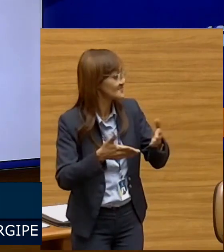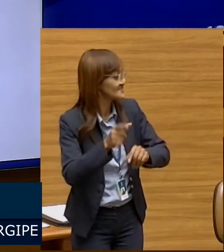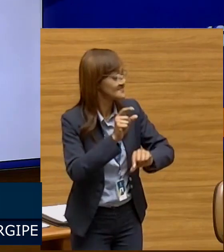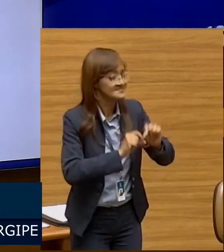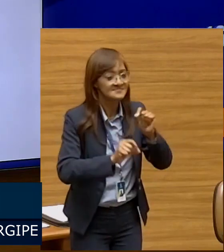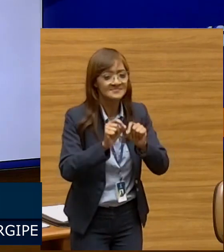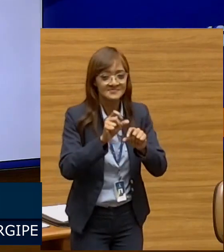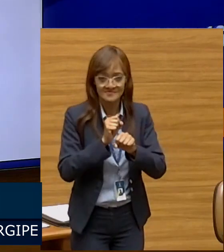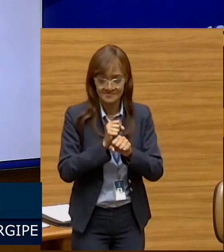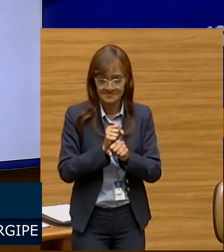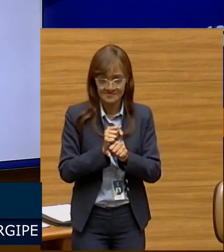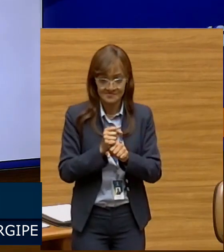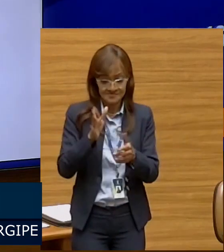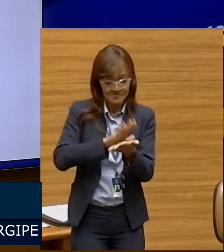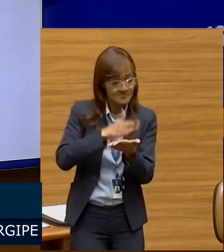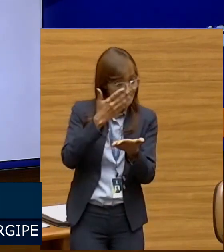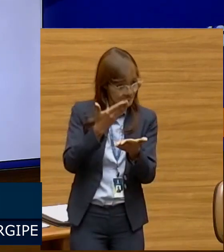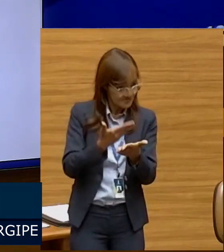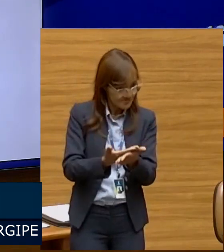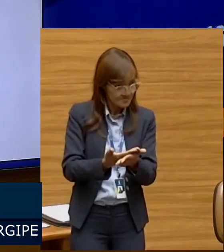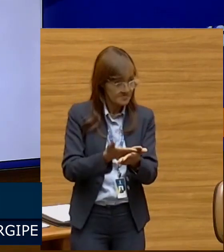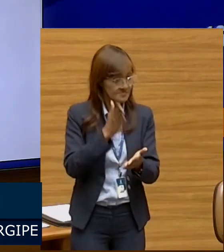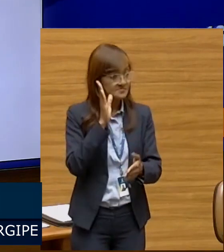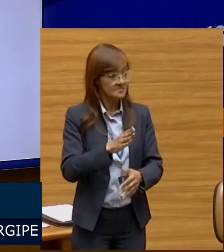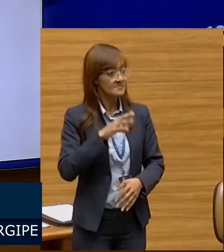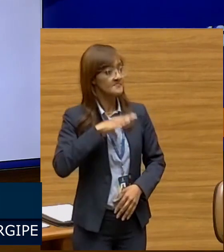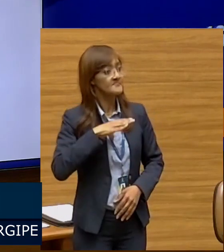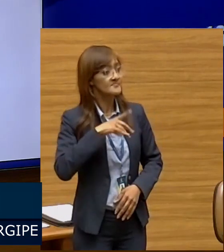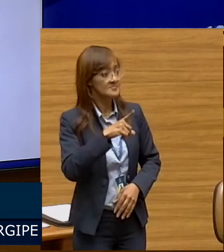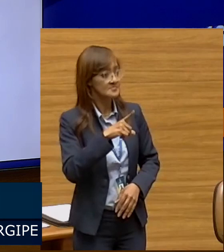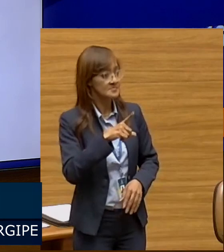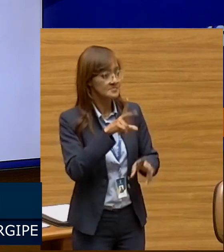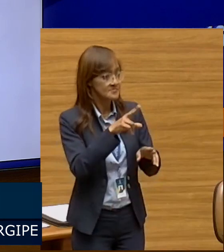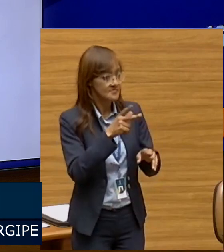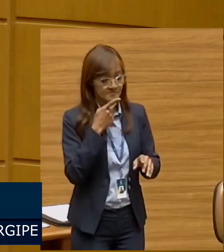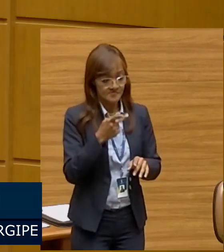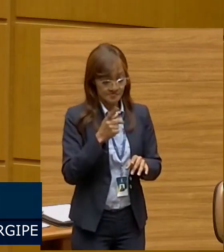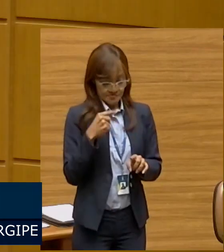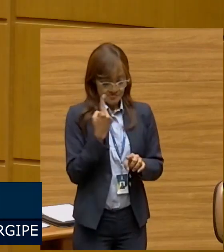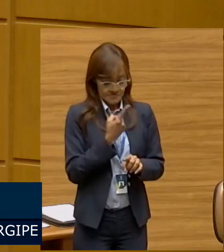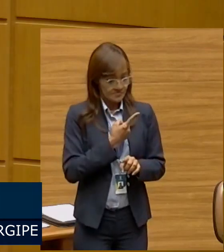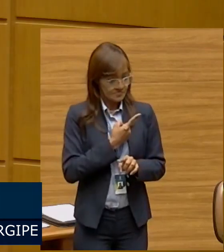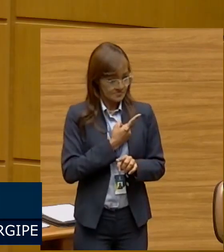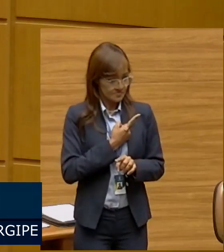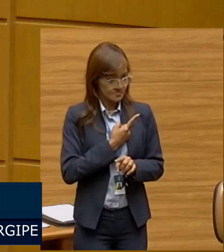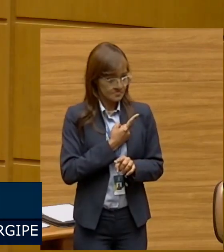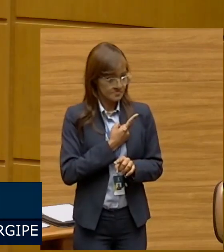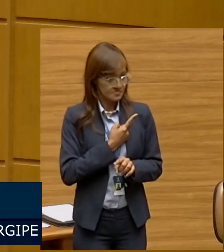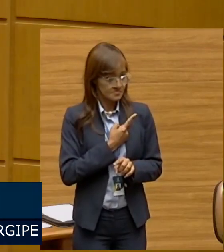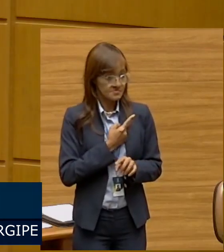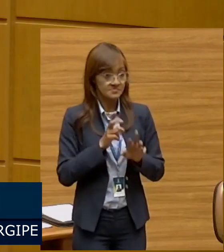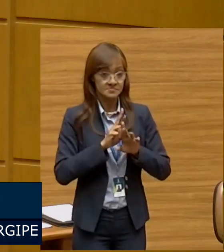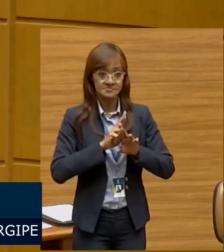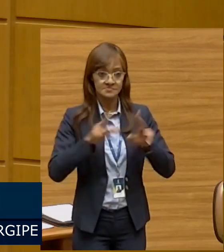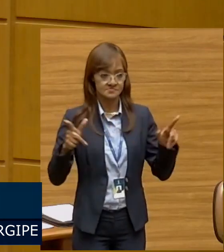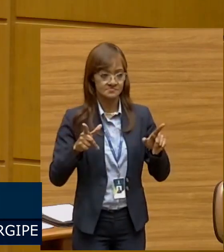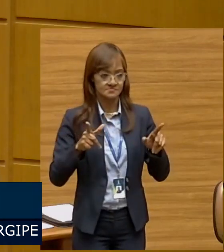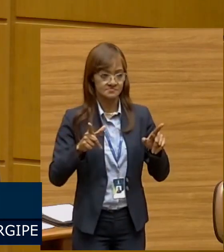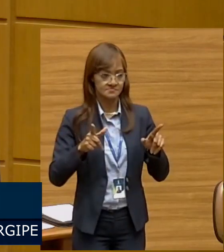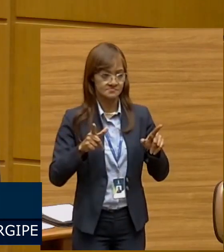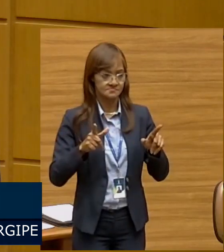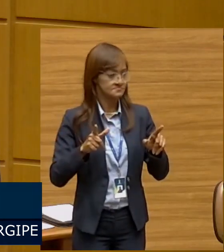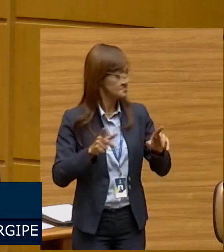A solução seria os tradutores e intérpretes de Libras e português. Nós não somos da Liga da Justiça.